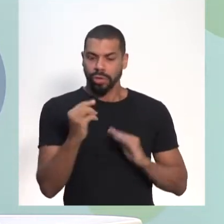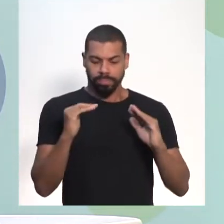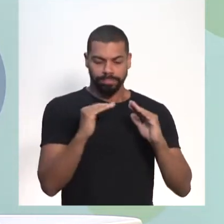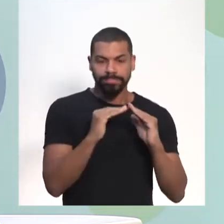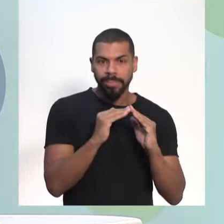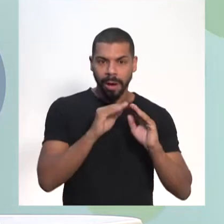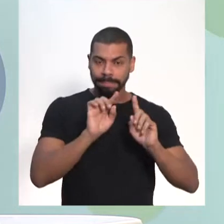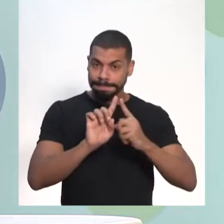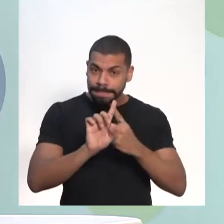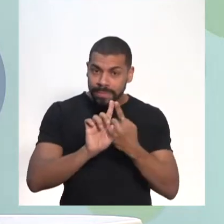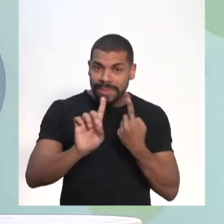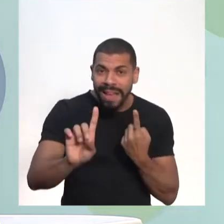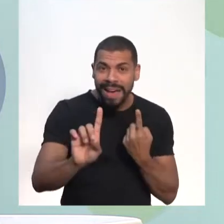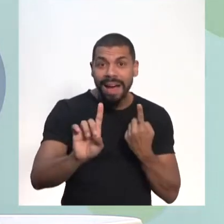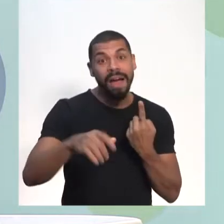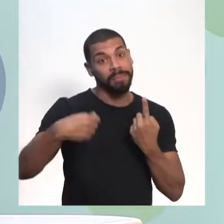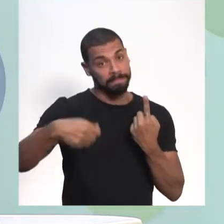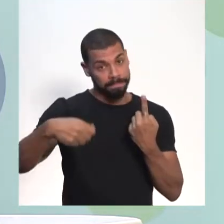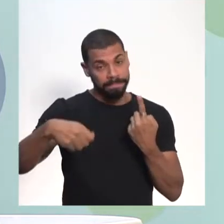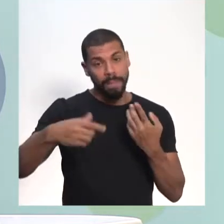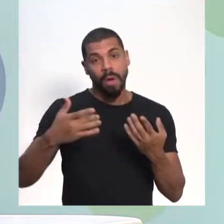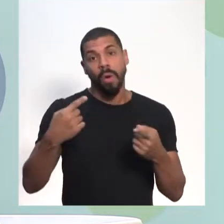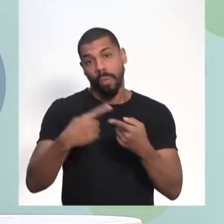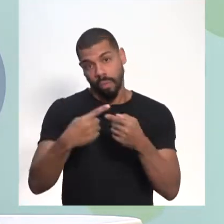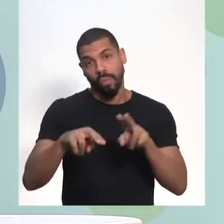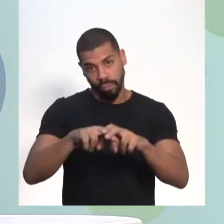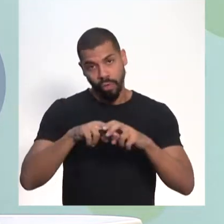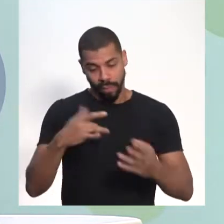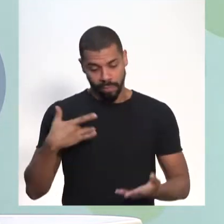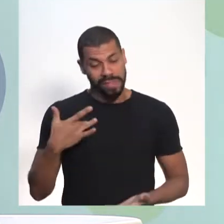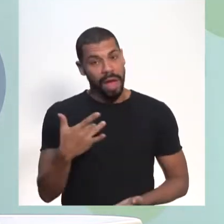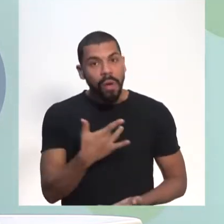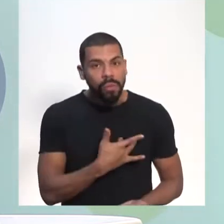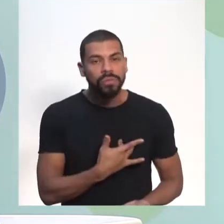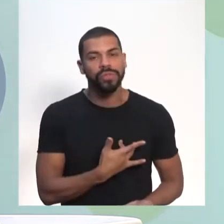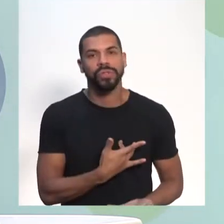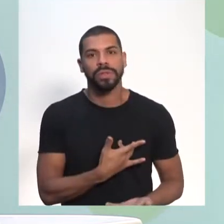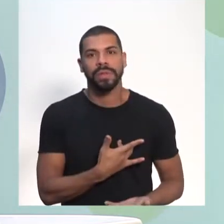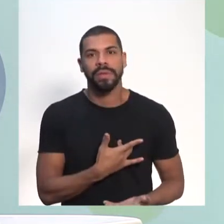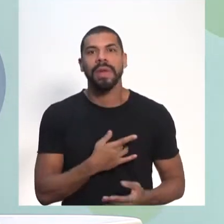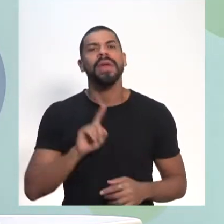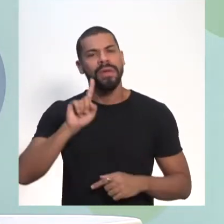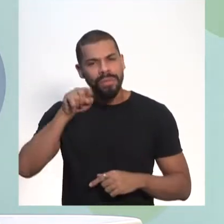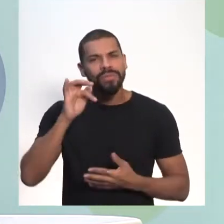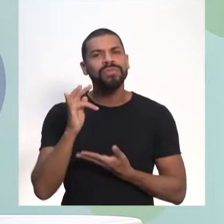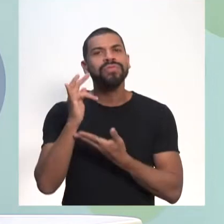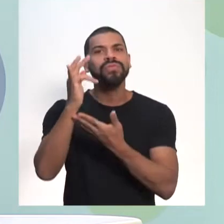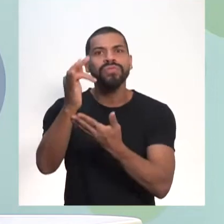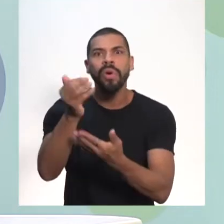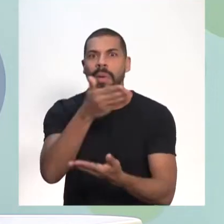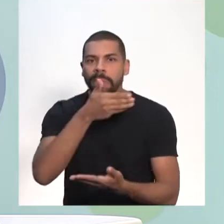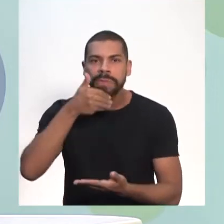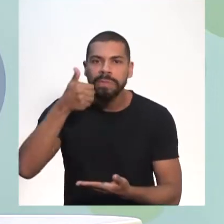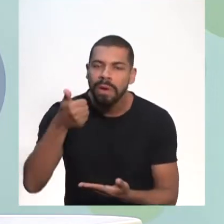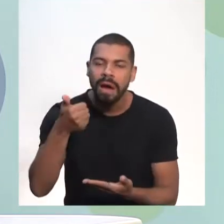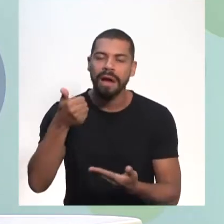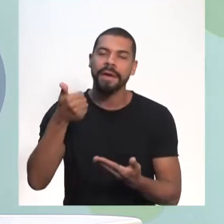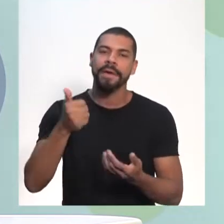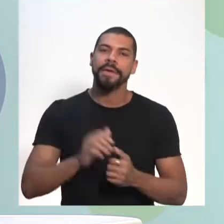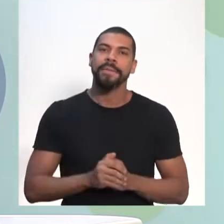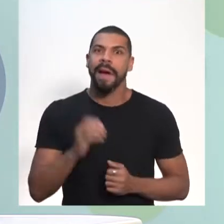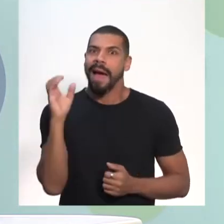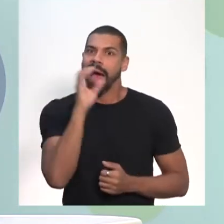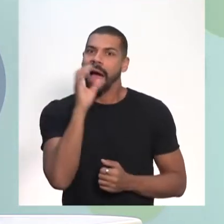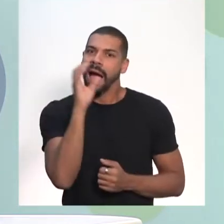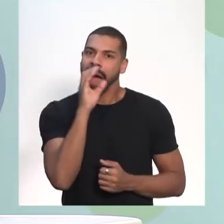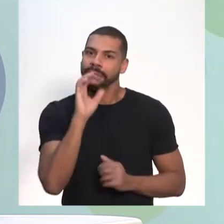o distanciamento por questões de saúde mesmo, para que a gente possa superar essa fase difícil o mais rápido possível e